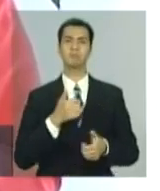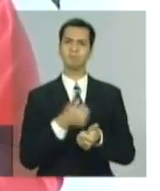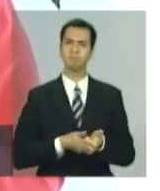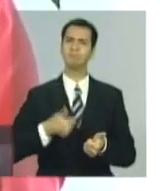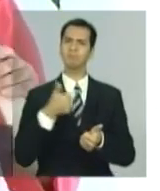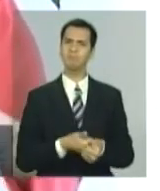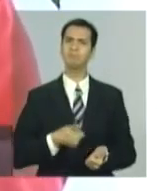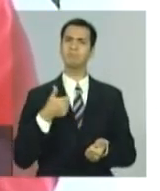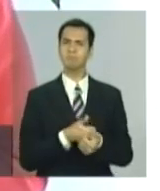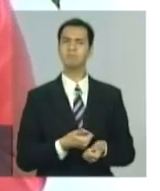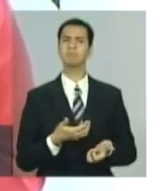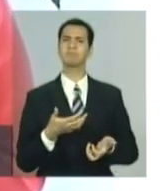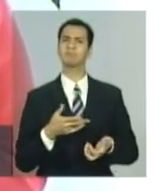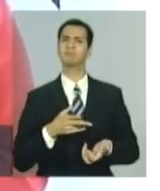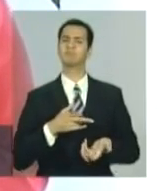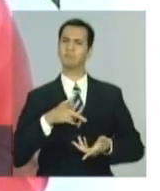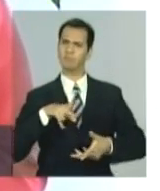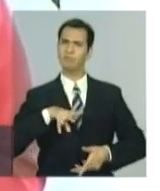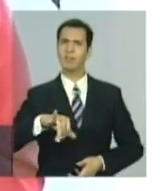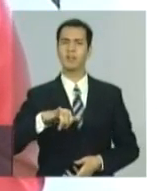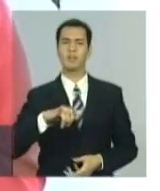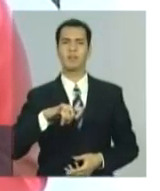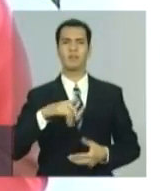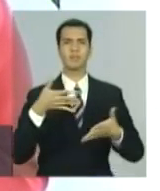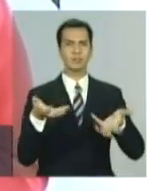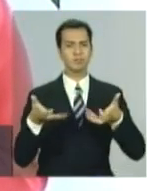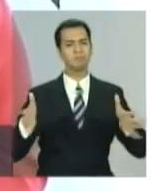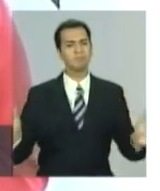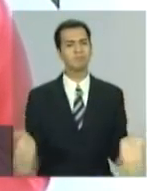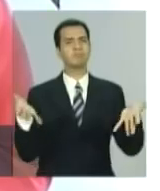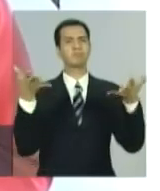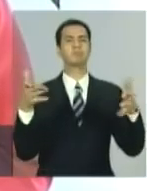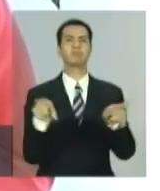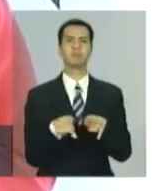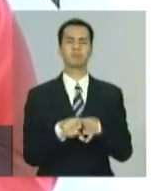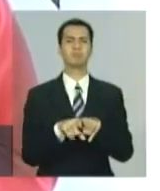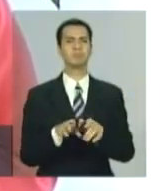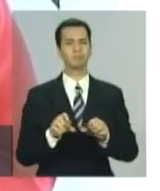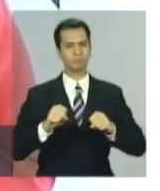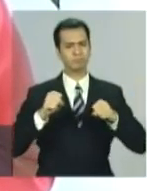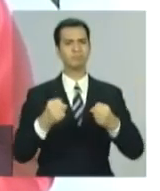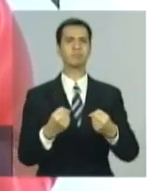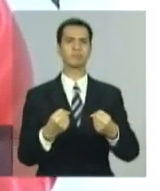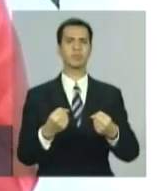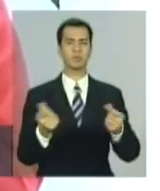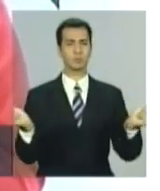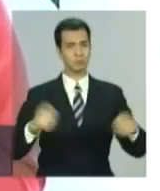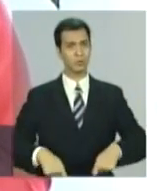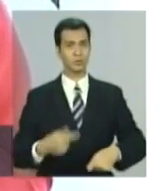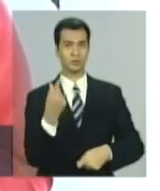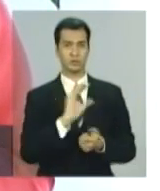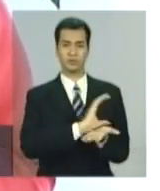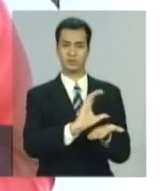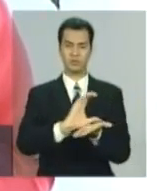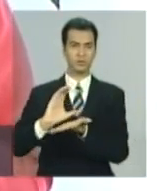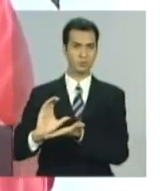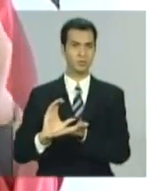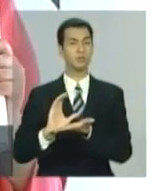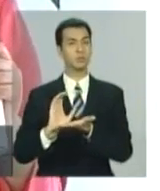buscar, de todas as formas, incentivar e assegurar condições melhores para o investimento